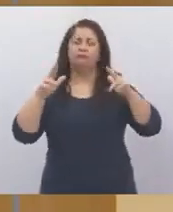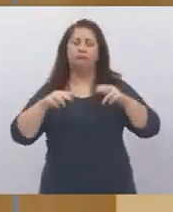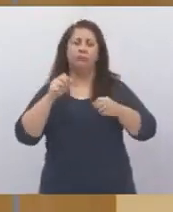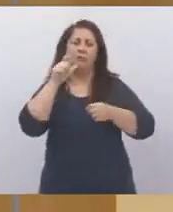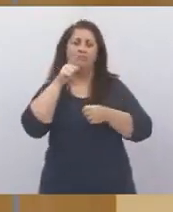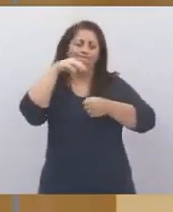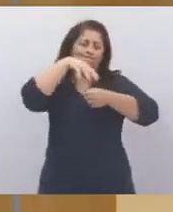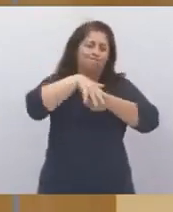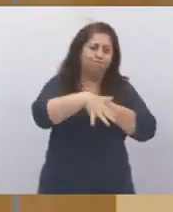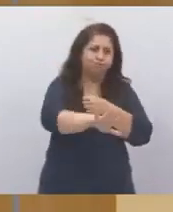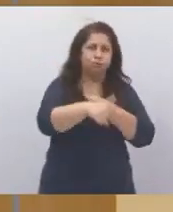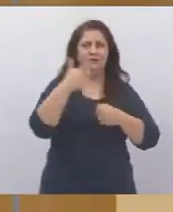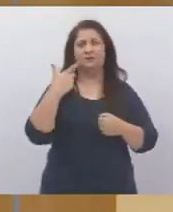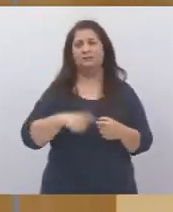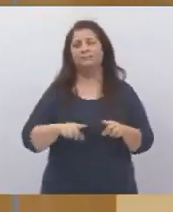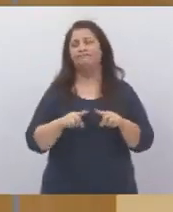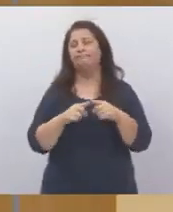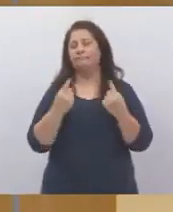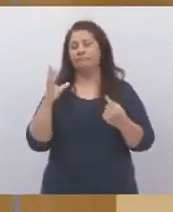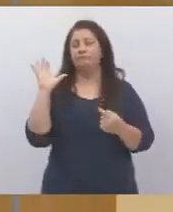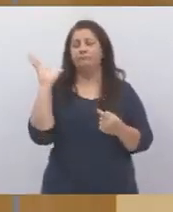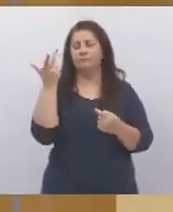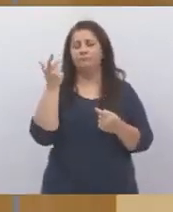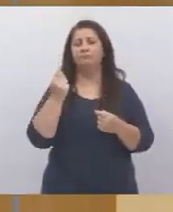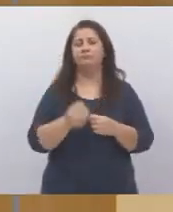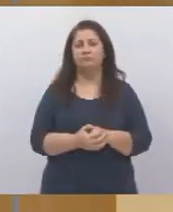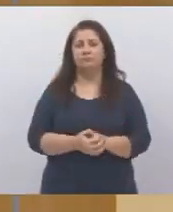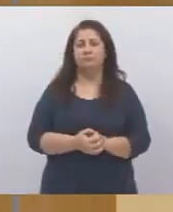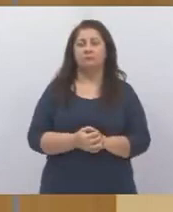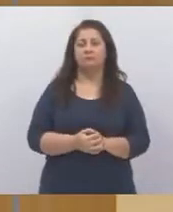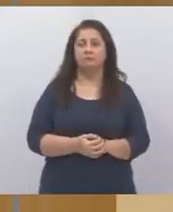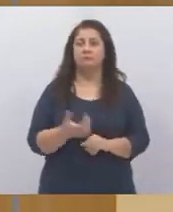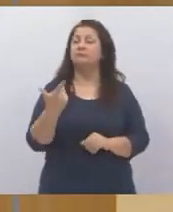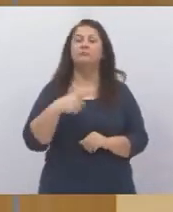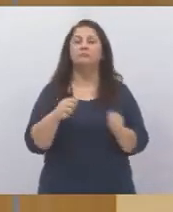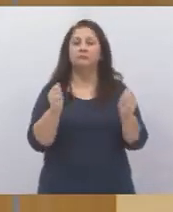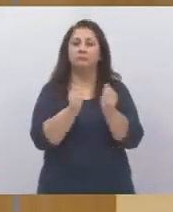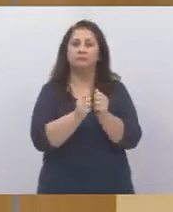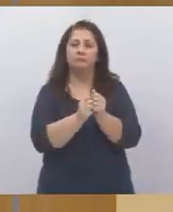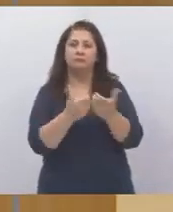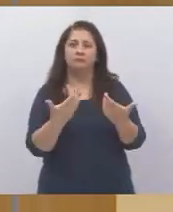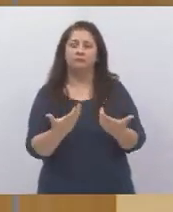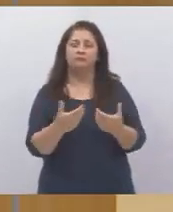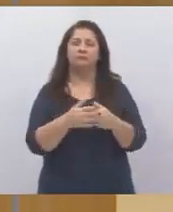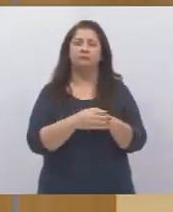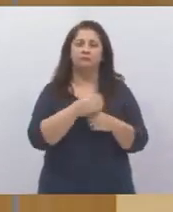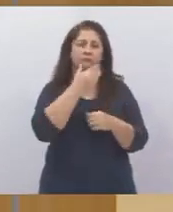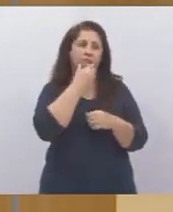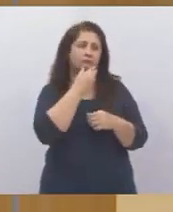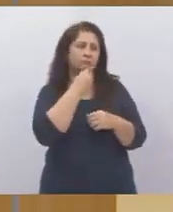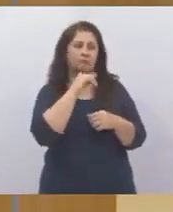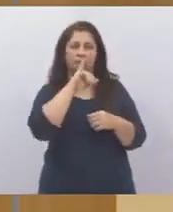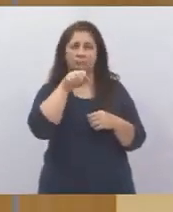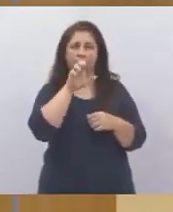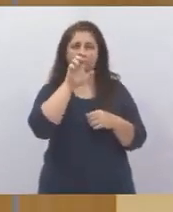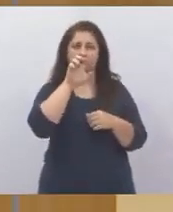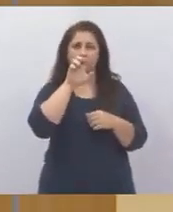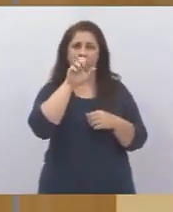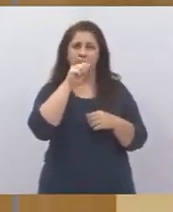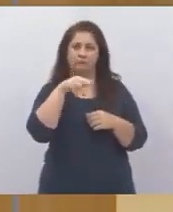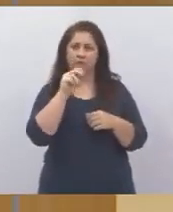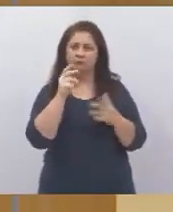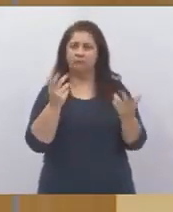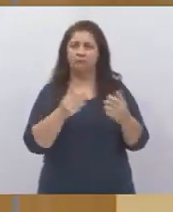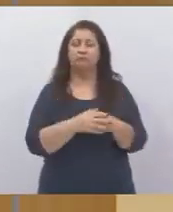ocorreu em gente novamente ali na na Rua Santa Helena hoje mesmo estive com moradores da região o gel que me passou todas